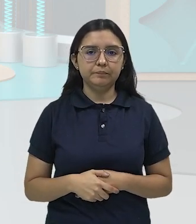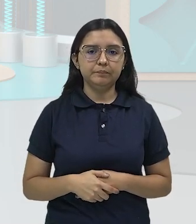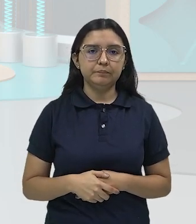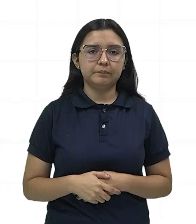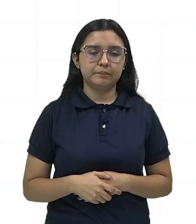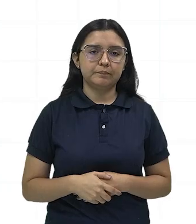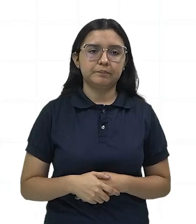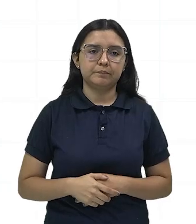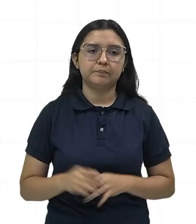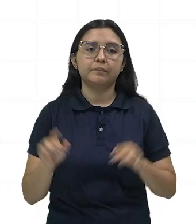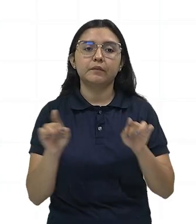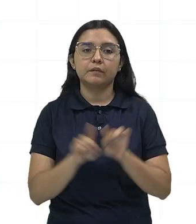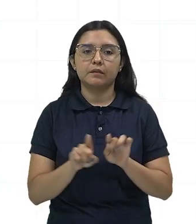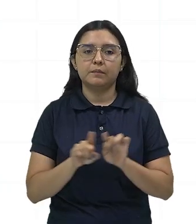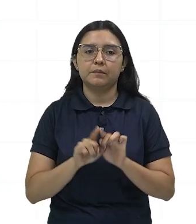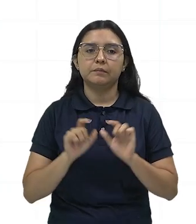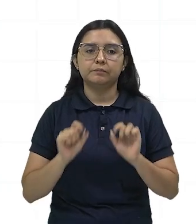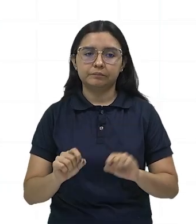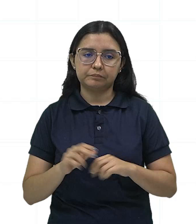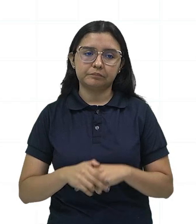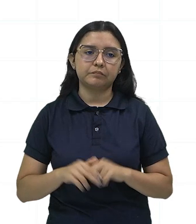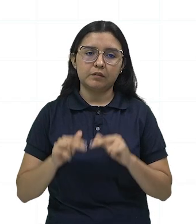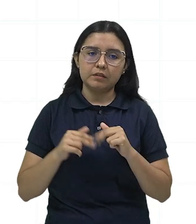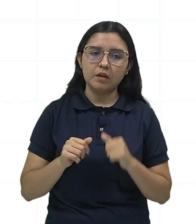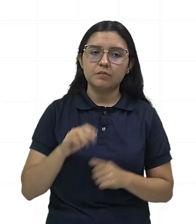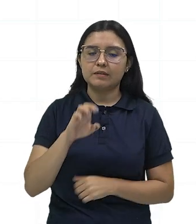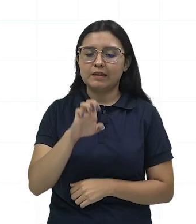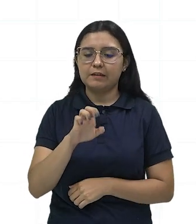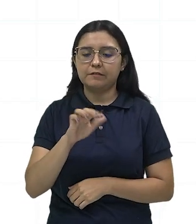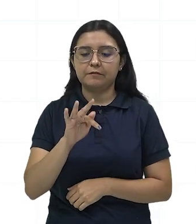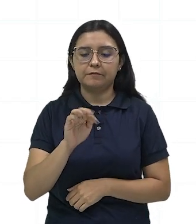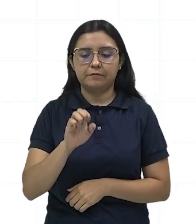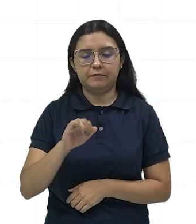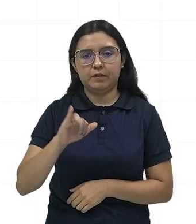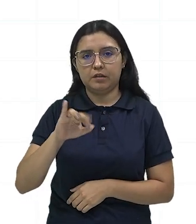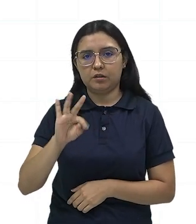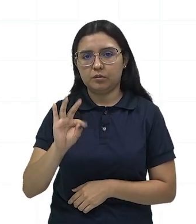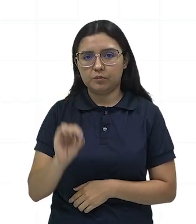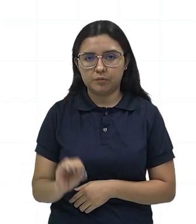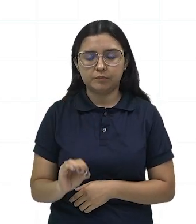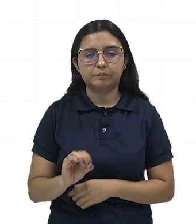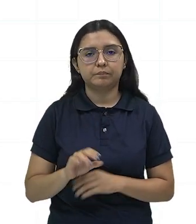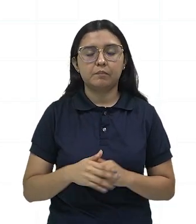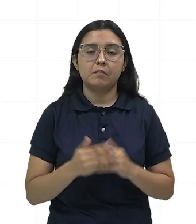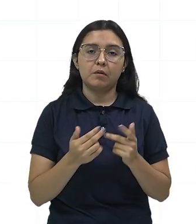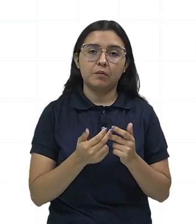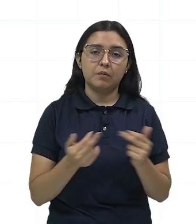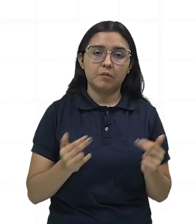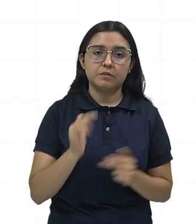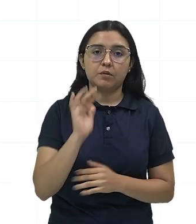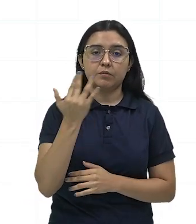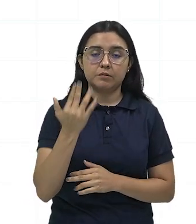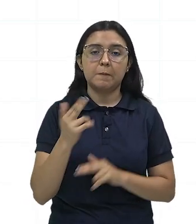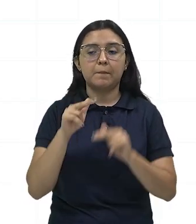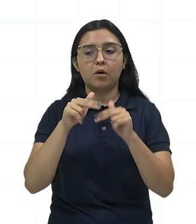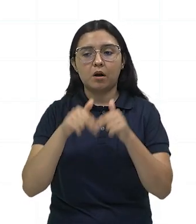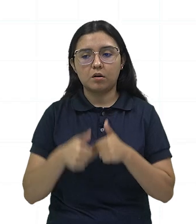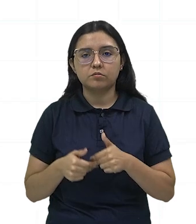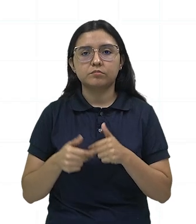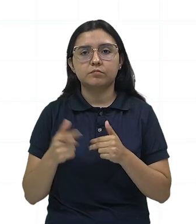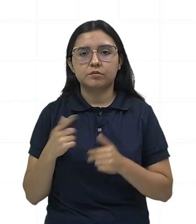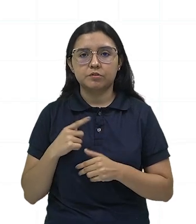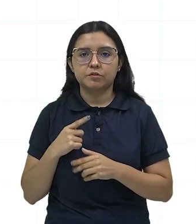temporal. Também podemos fazer uma causa e um efeito, ou seja, algo aconteceu e por causa